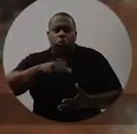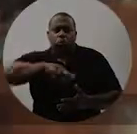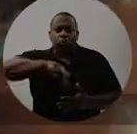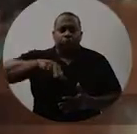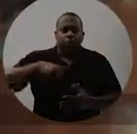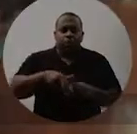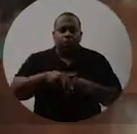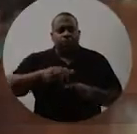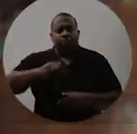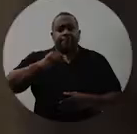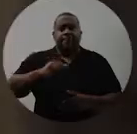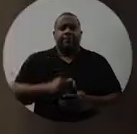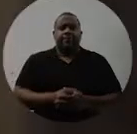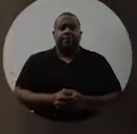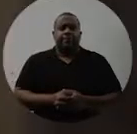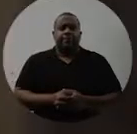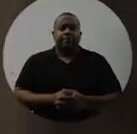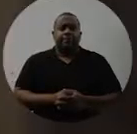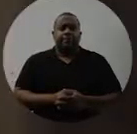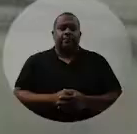quero fazer através desse benefício.